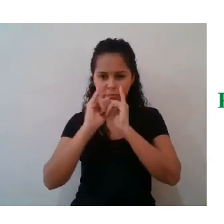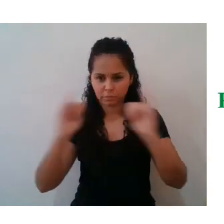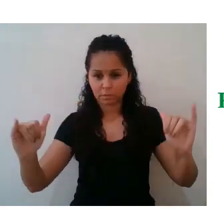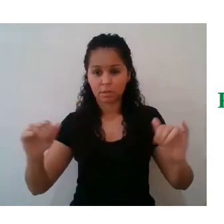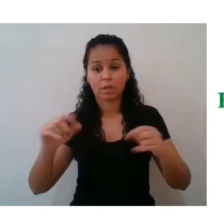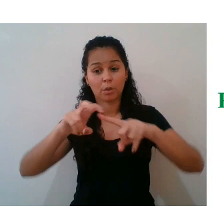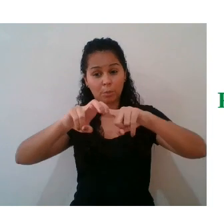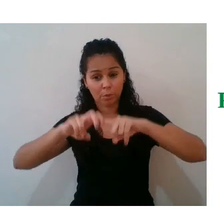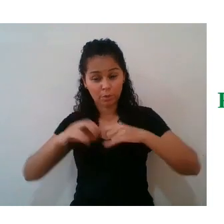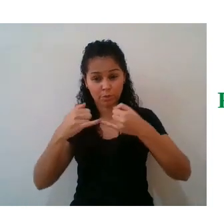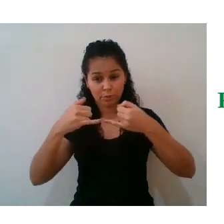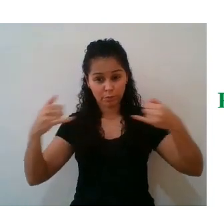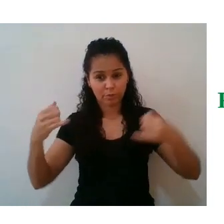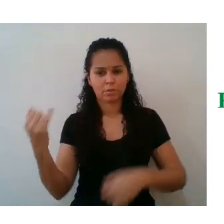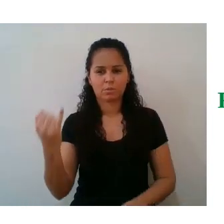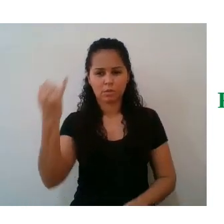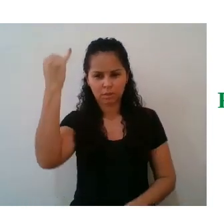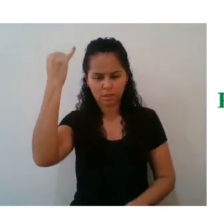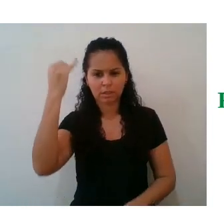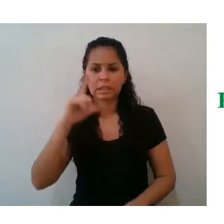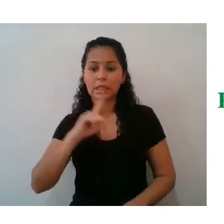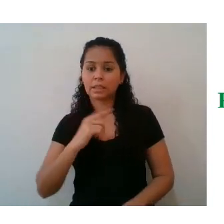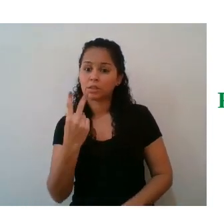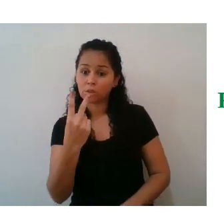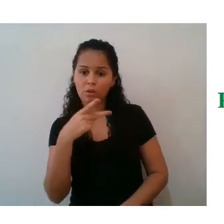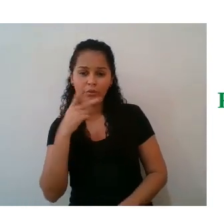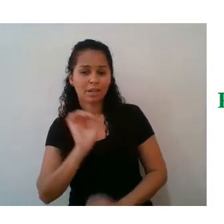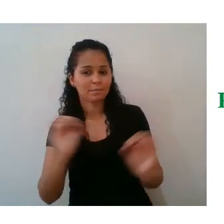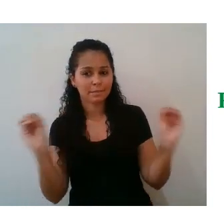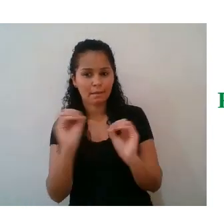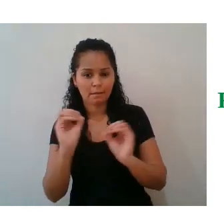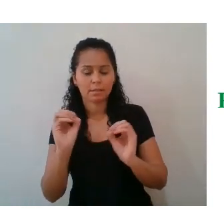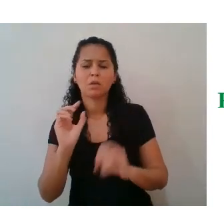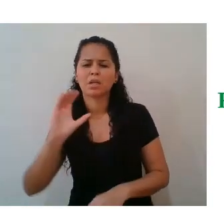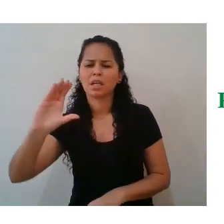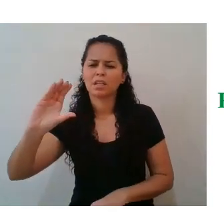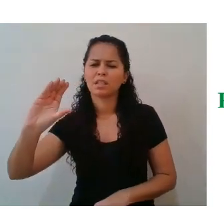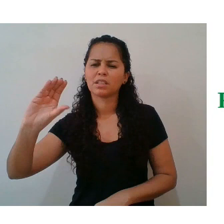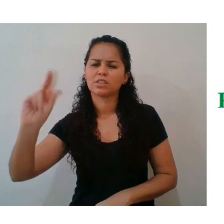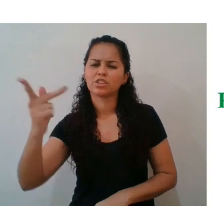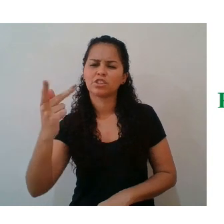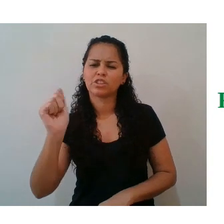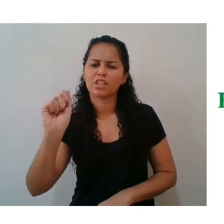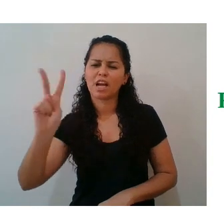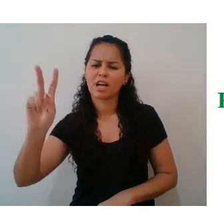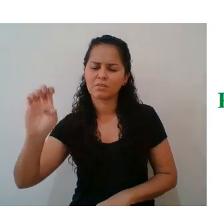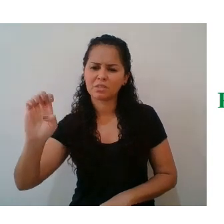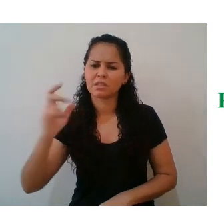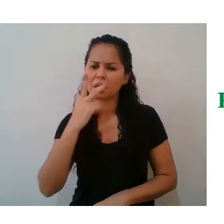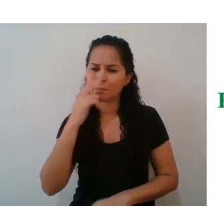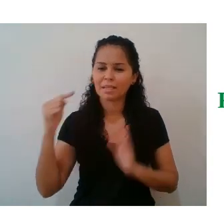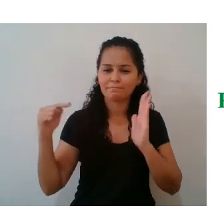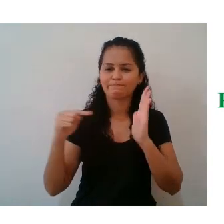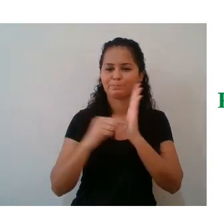muito importante. E temos dois elementos que nós não mencionamos até agora. Um é essa chave. A chave seria algo